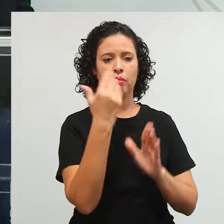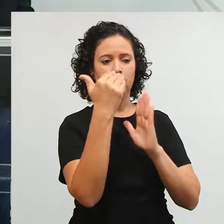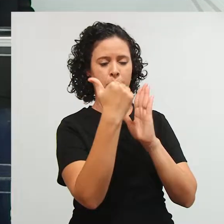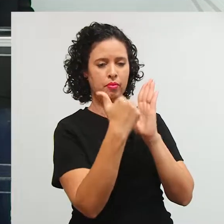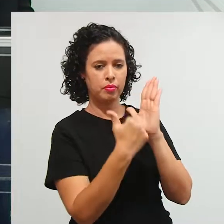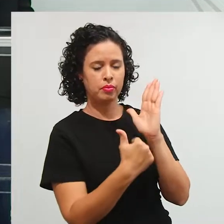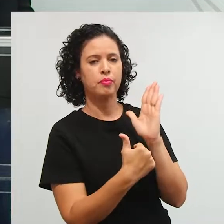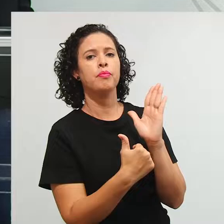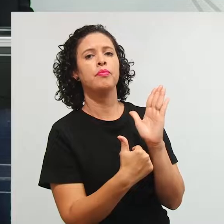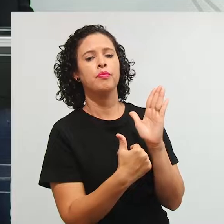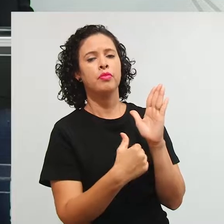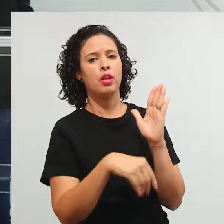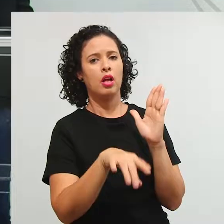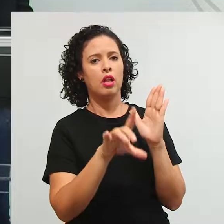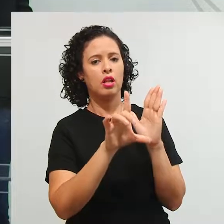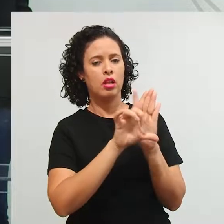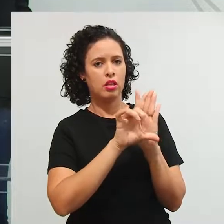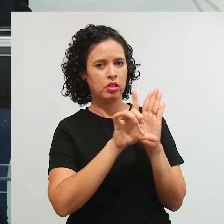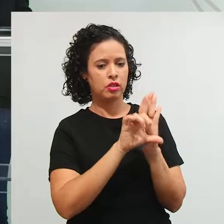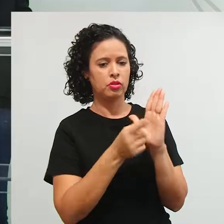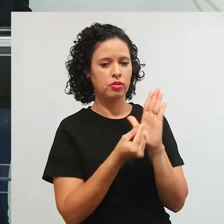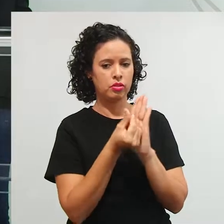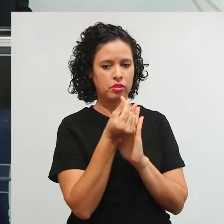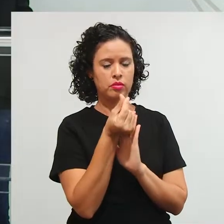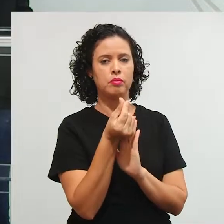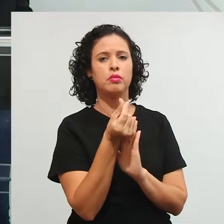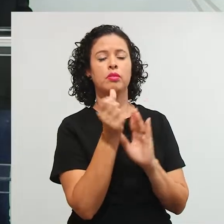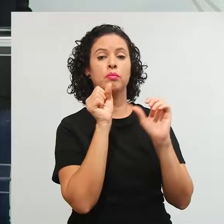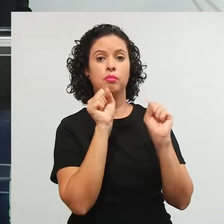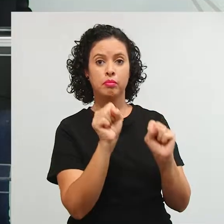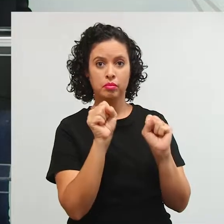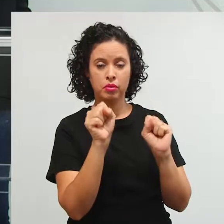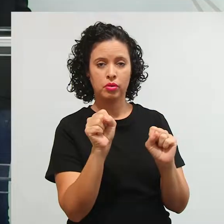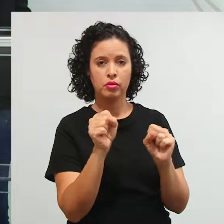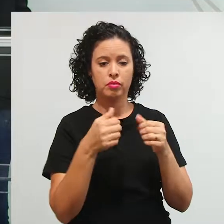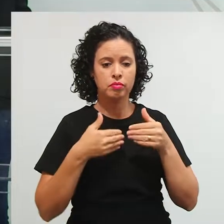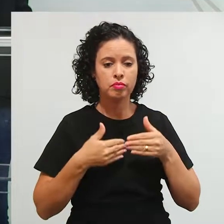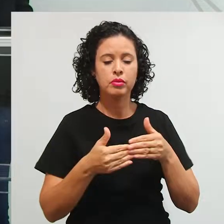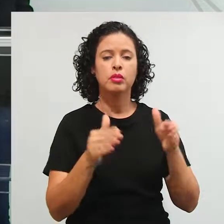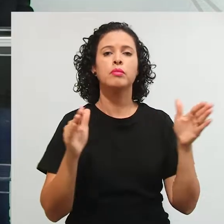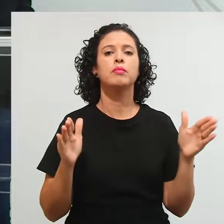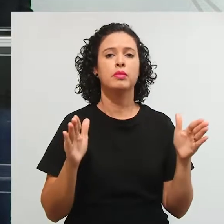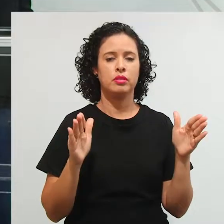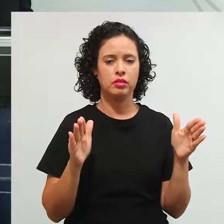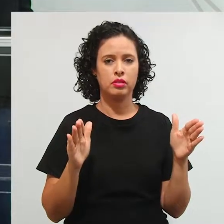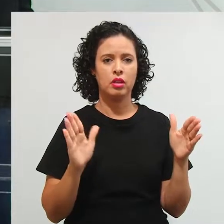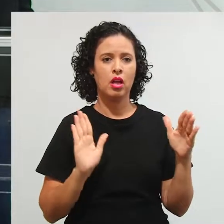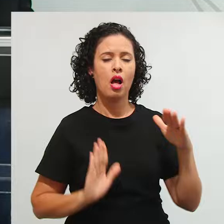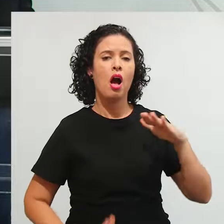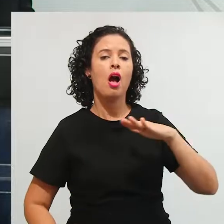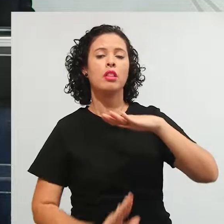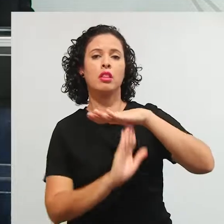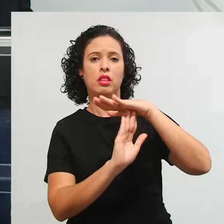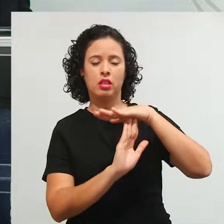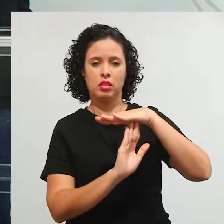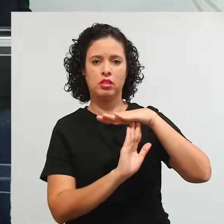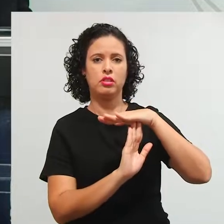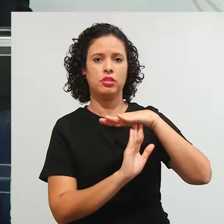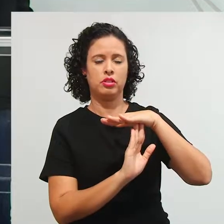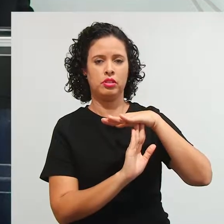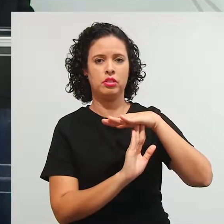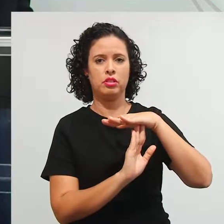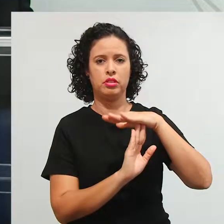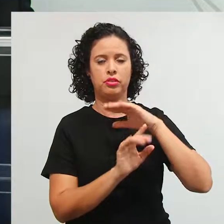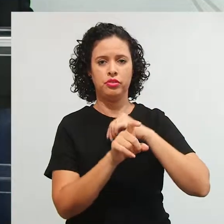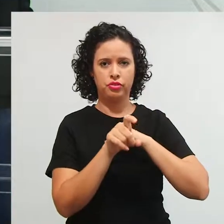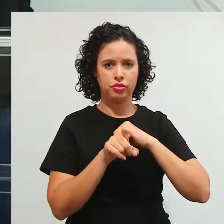definidos lá na lei do orçamento, que podem ser abertos até um percentual